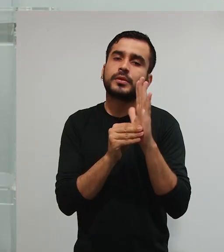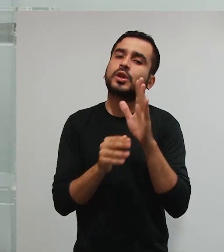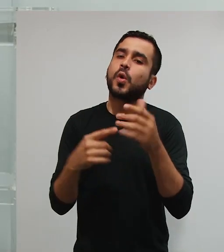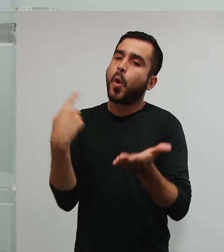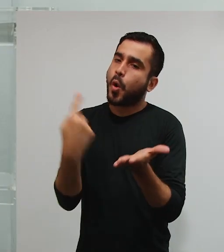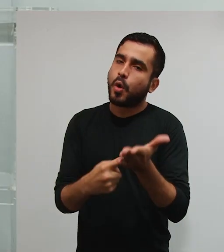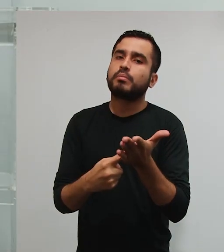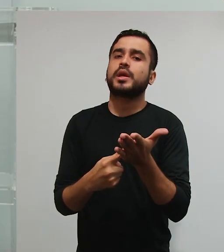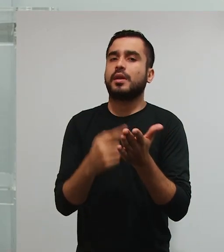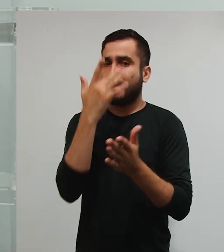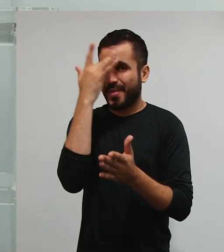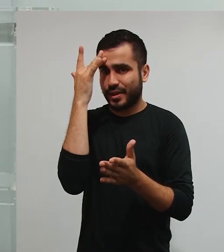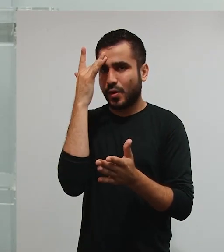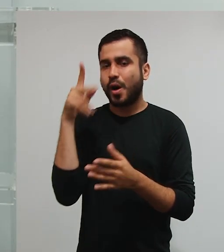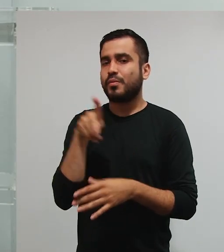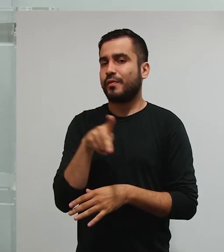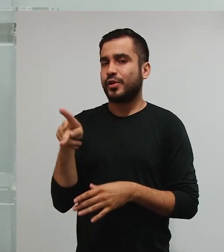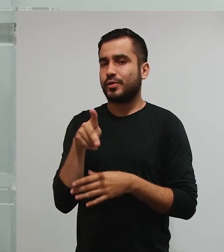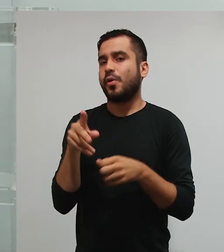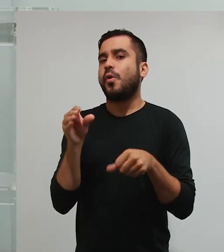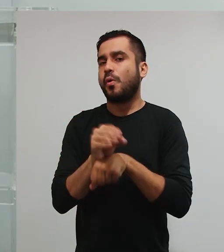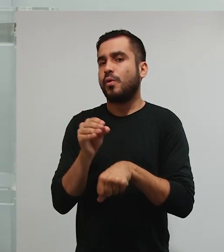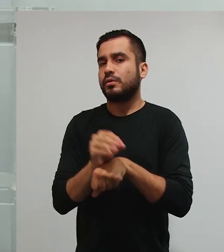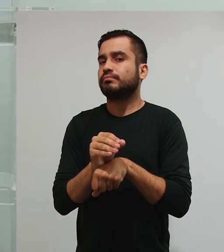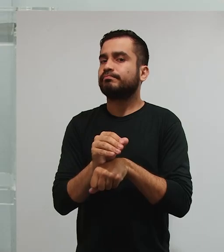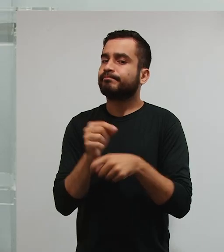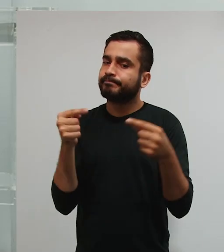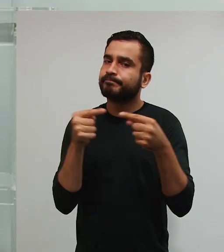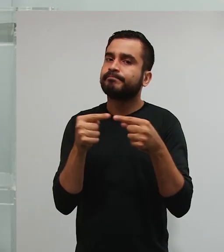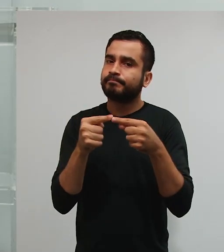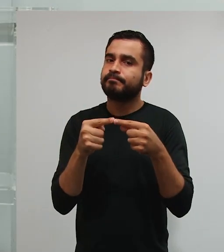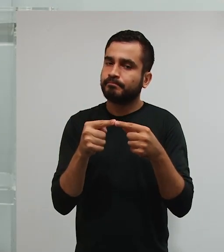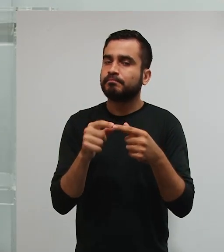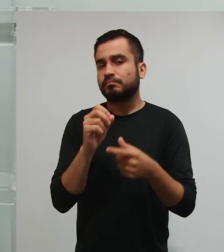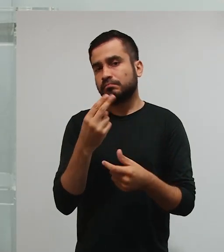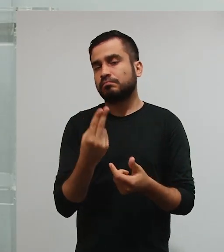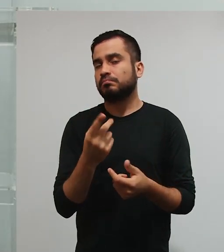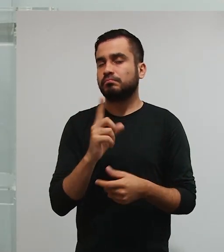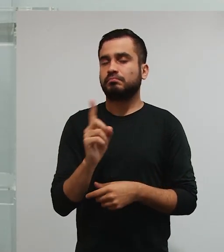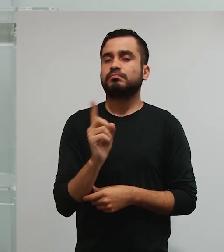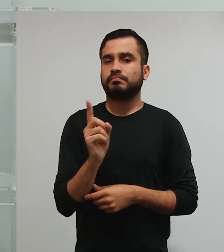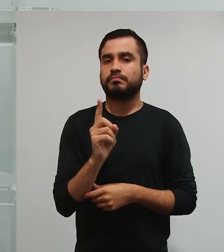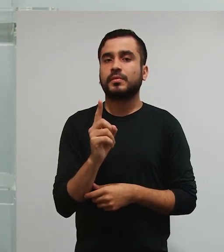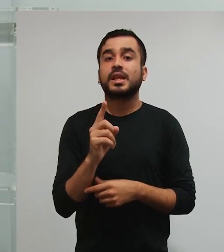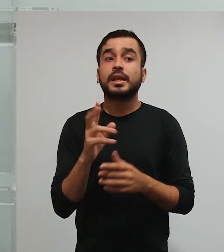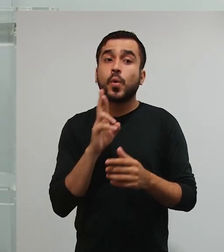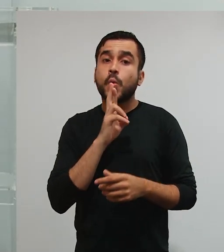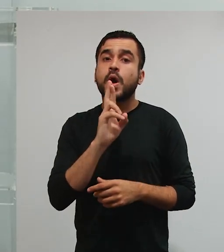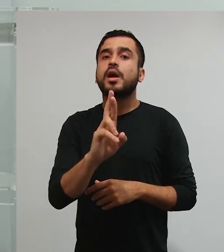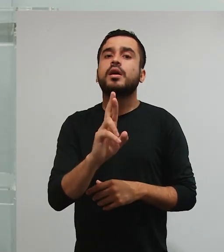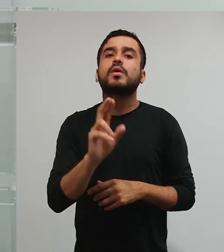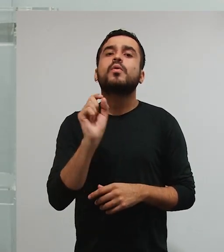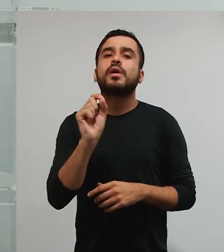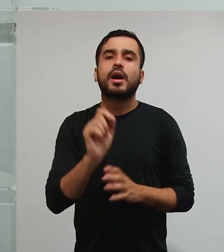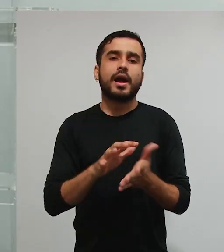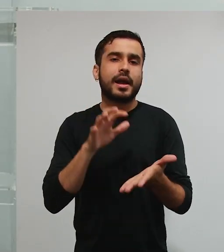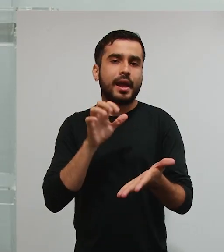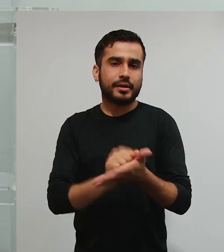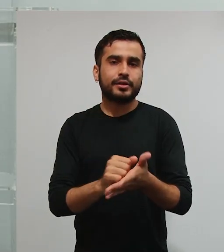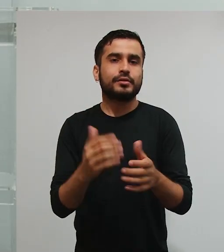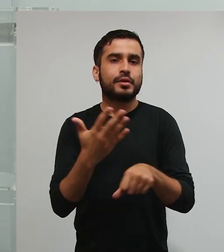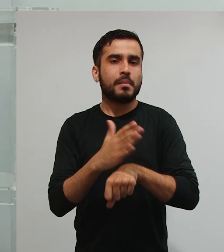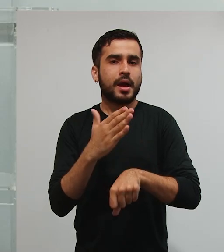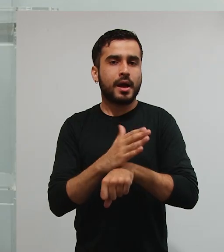fazer alguma outra dinâmica que também leve a esse resultado do registro de práticas realizadas